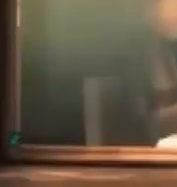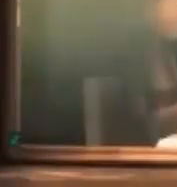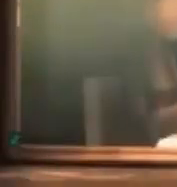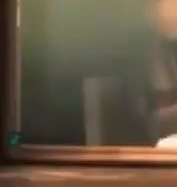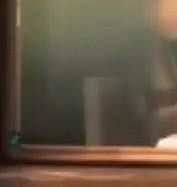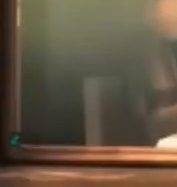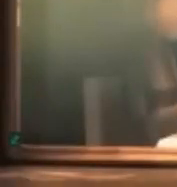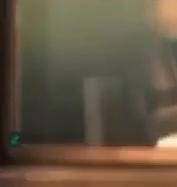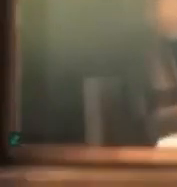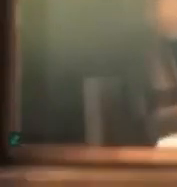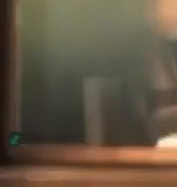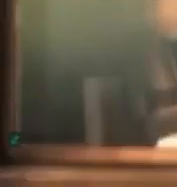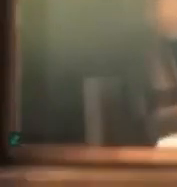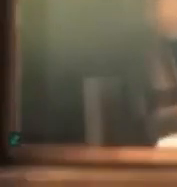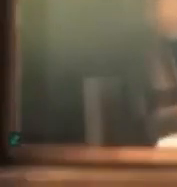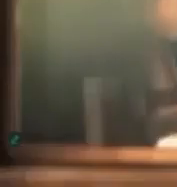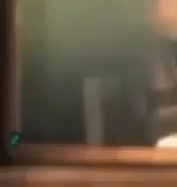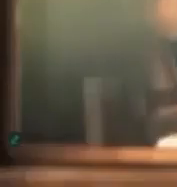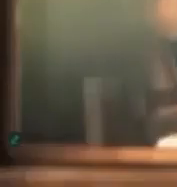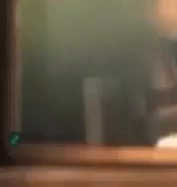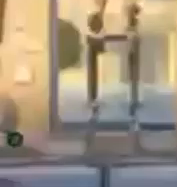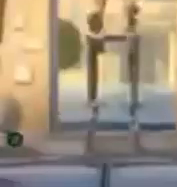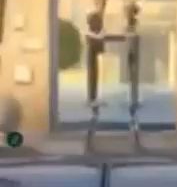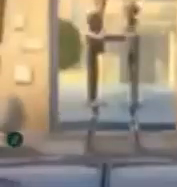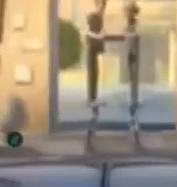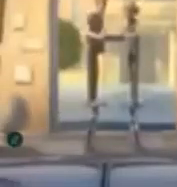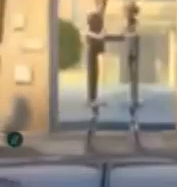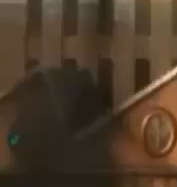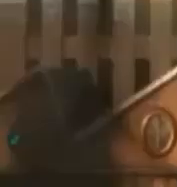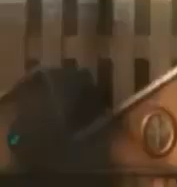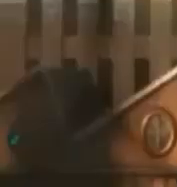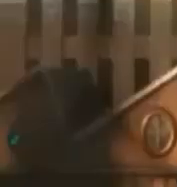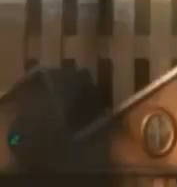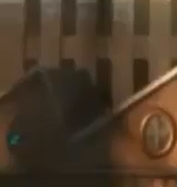Hope you're going to be someone.